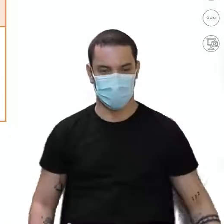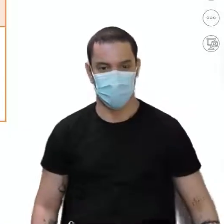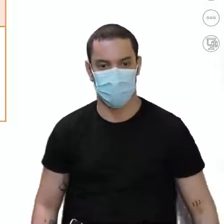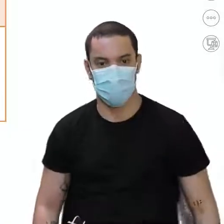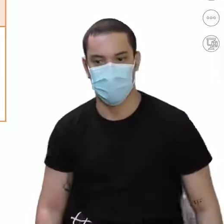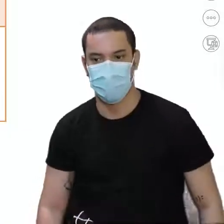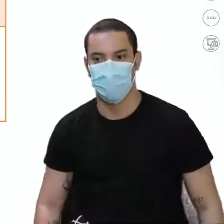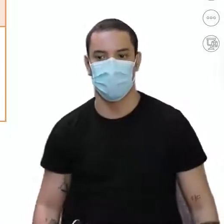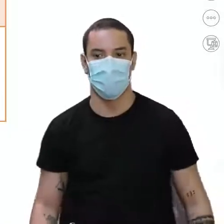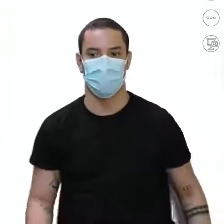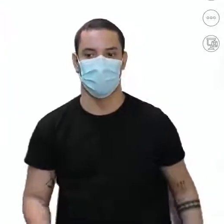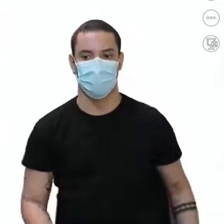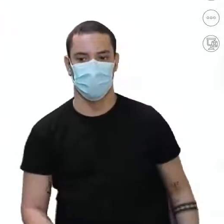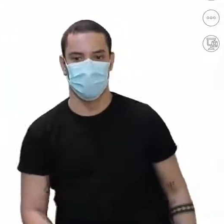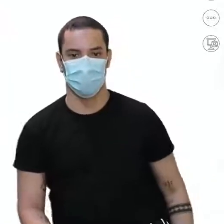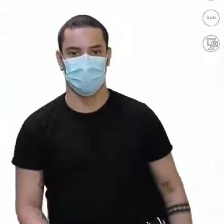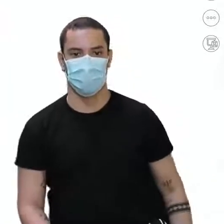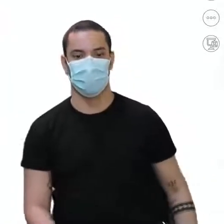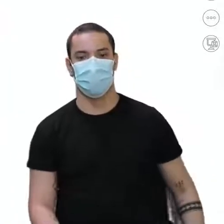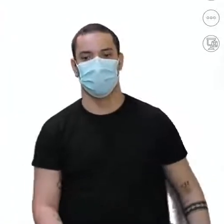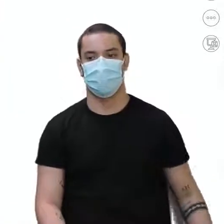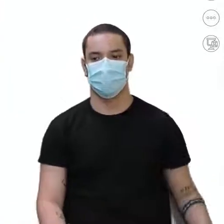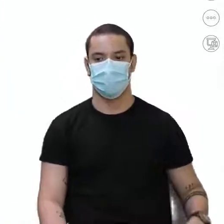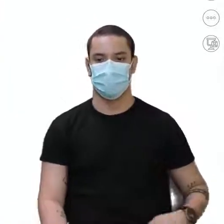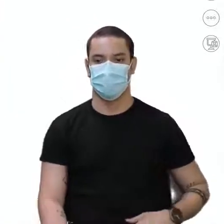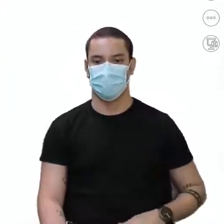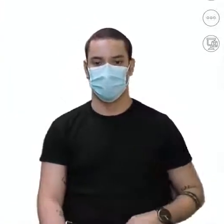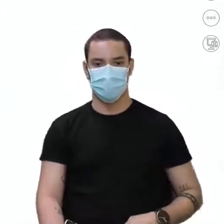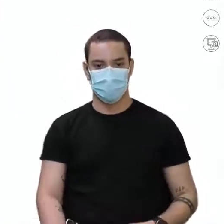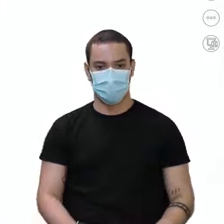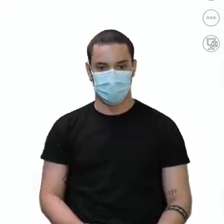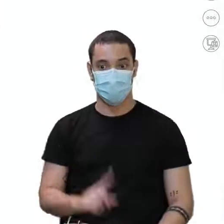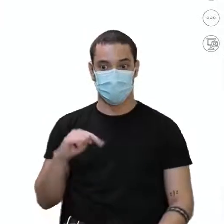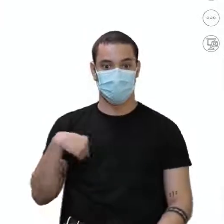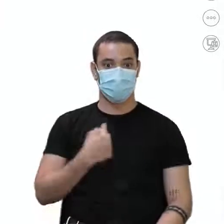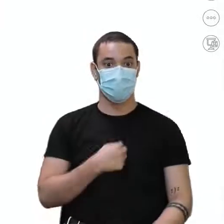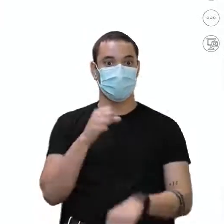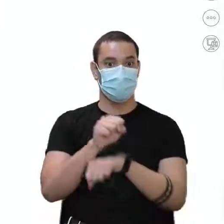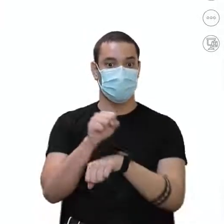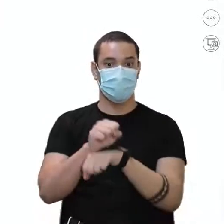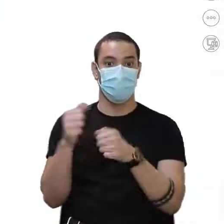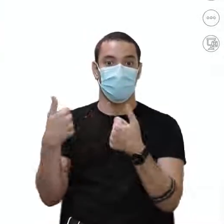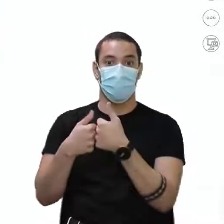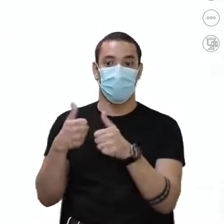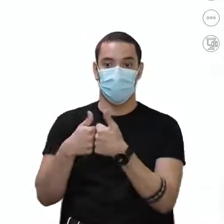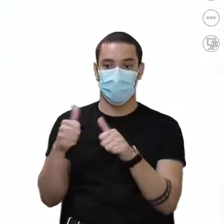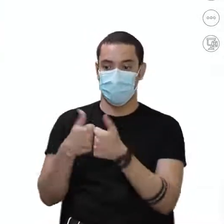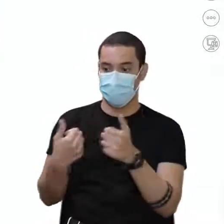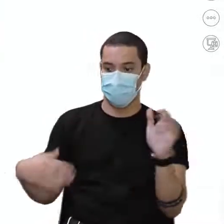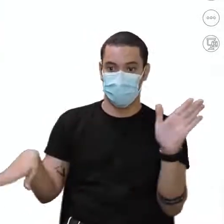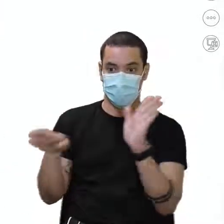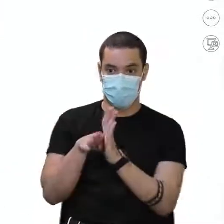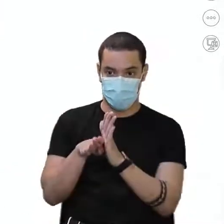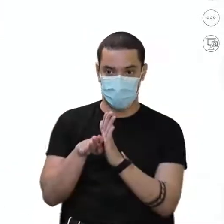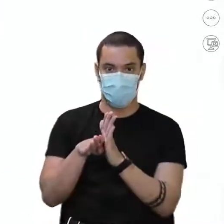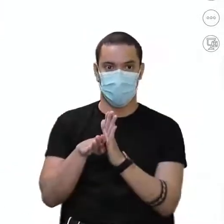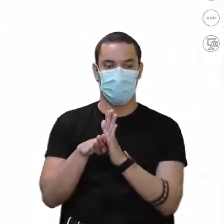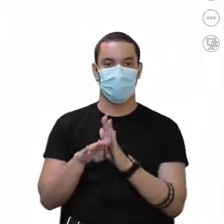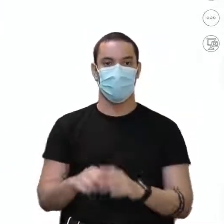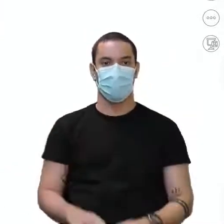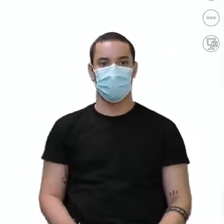We are waiting. Só para ter... Ah, tá. We are waiting for the bus. Nós estamos esperando pelo ônibus. We started